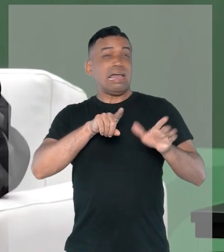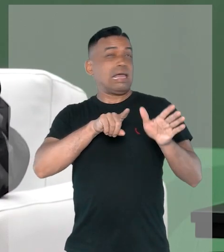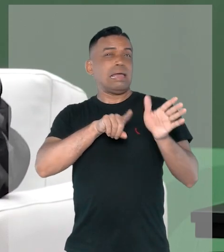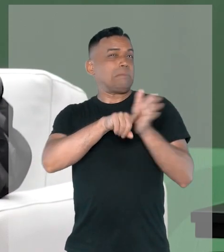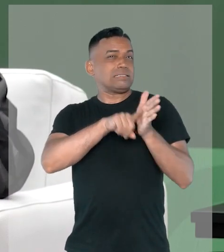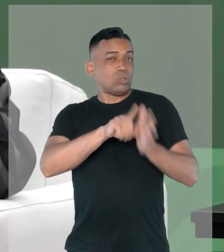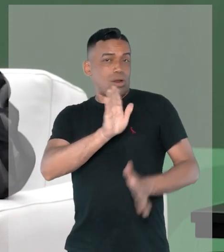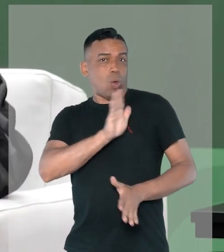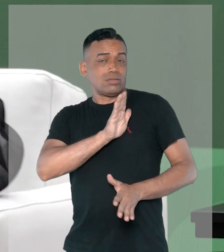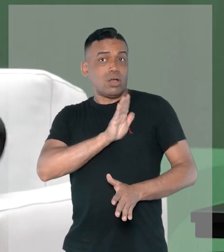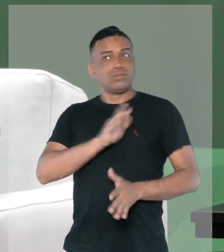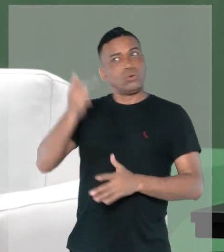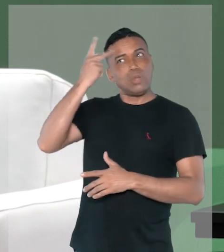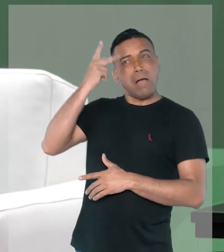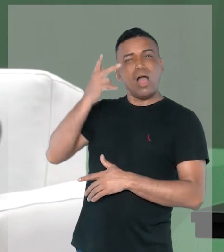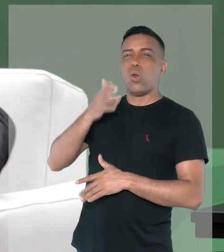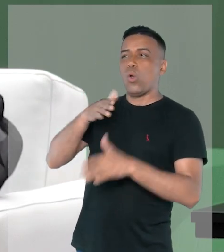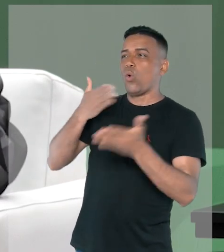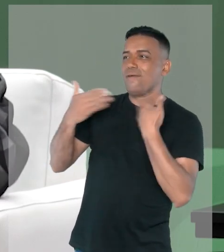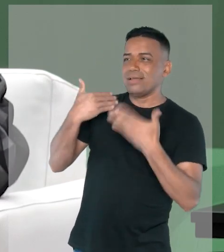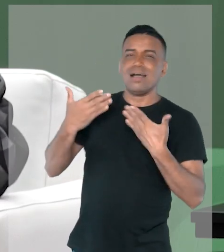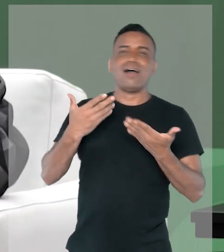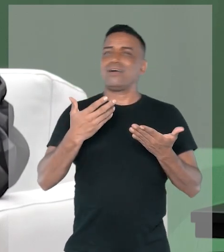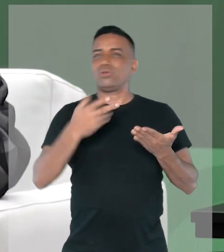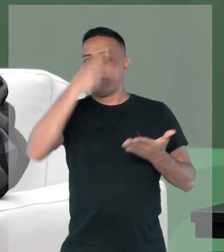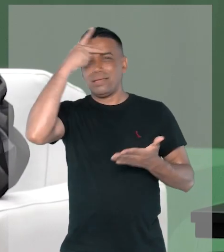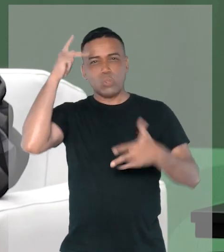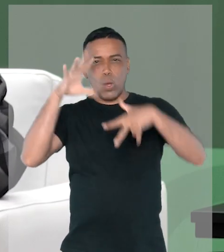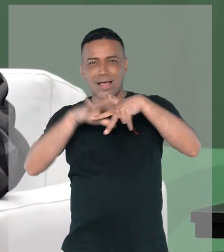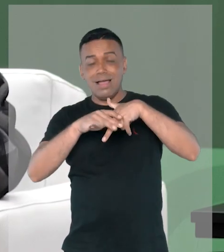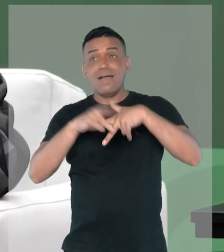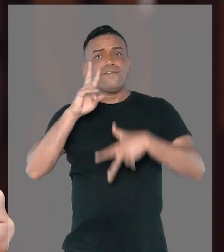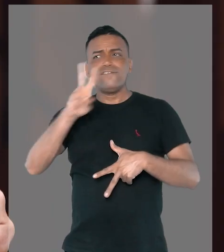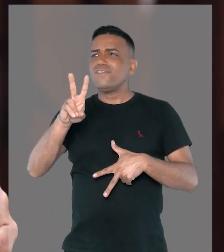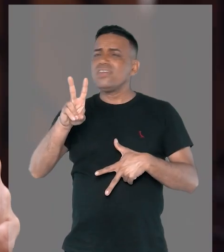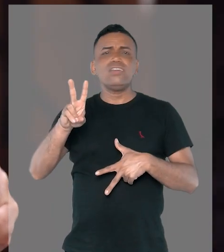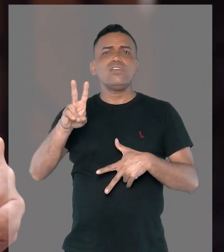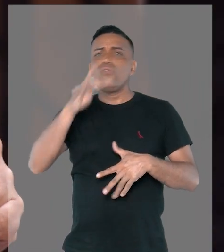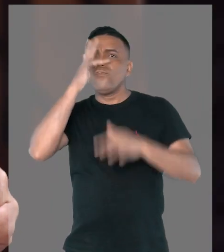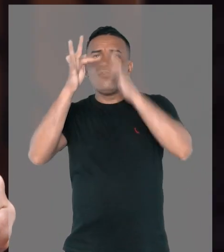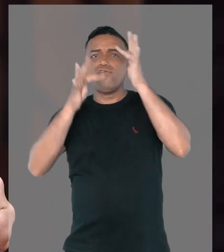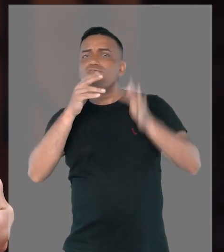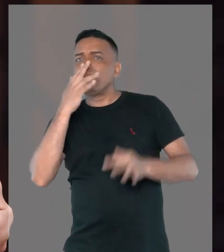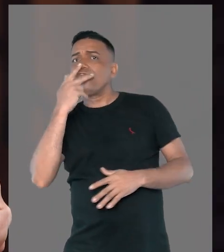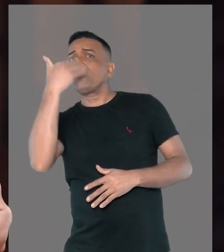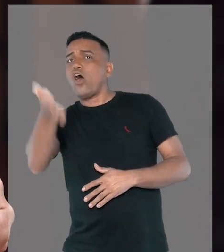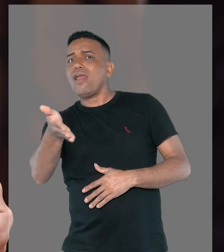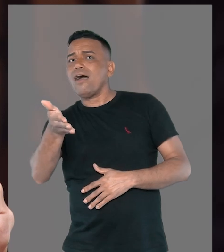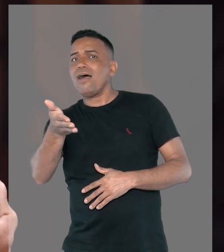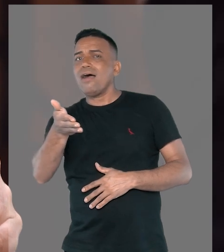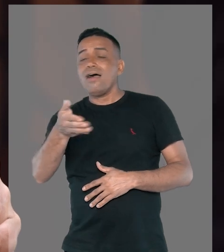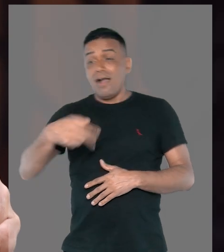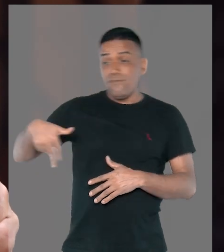no hospital conversando com os outros médicos, pacientes e tal, e de repente ela viu que no jardim tinha desabrochado uma flor.